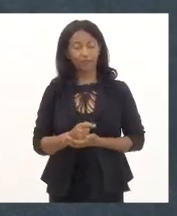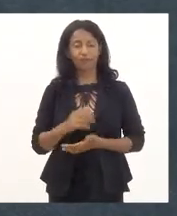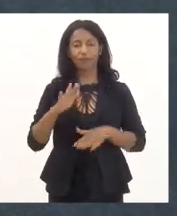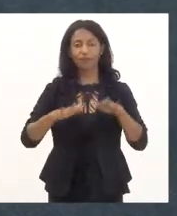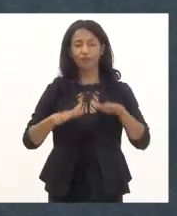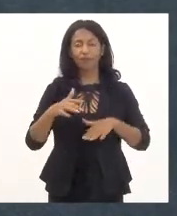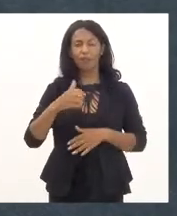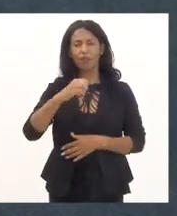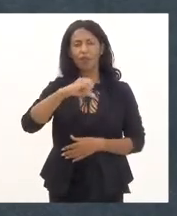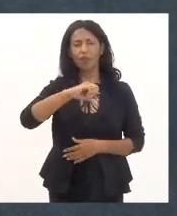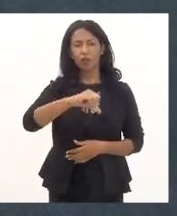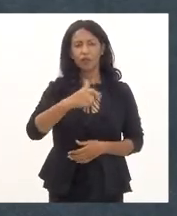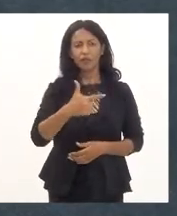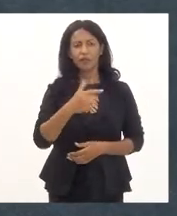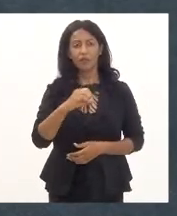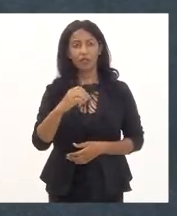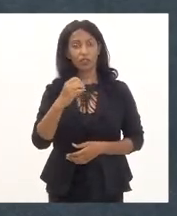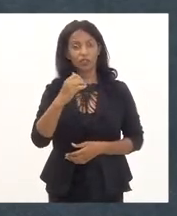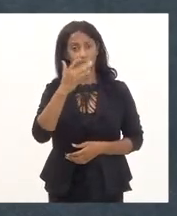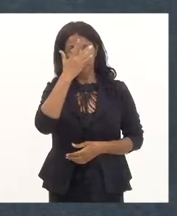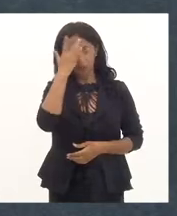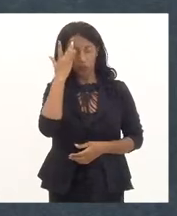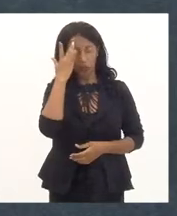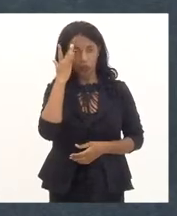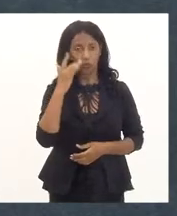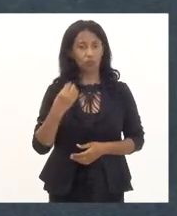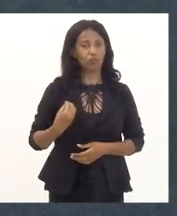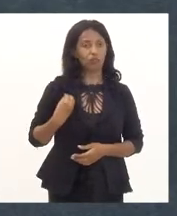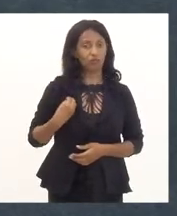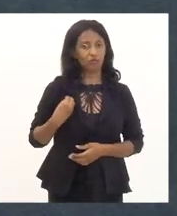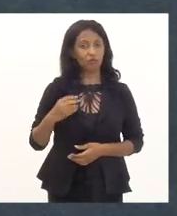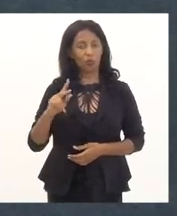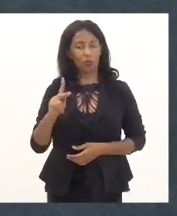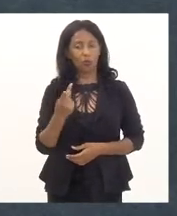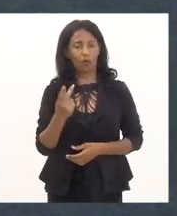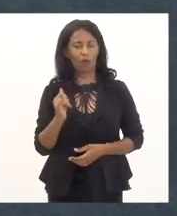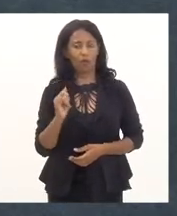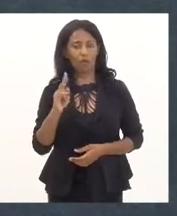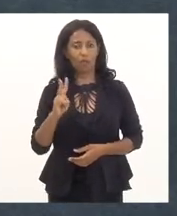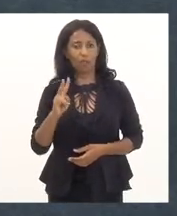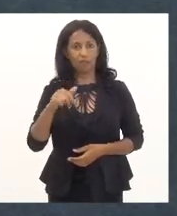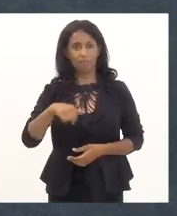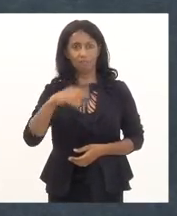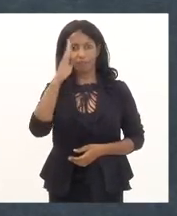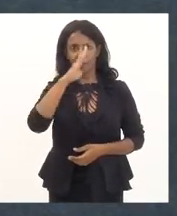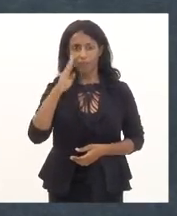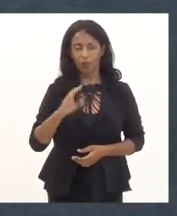de 920 mil pessoas vivem com HIV no Brasil.